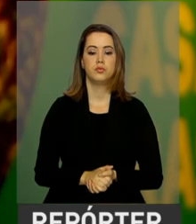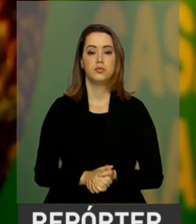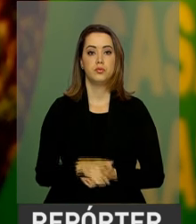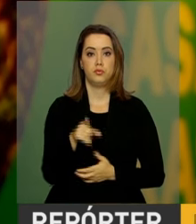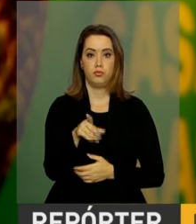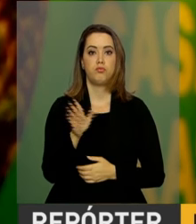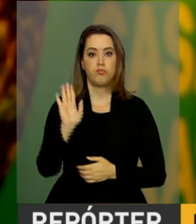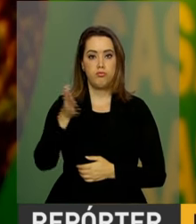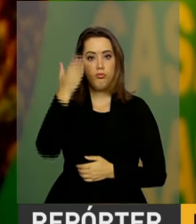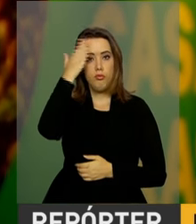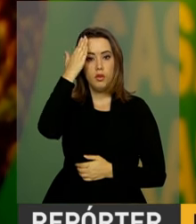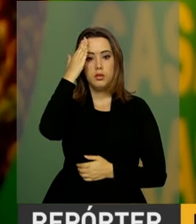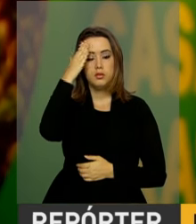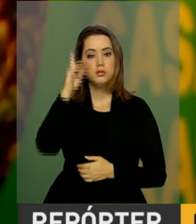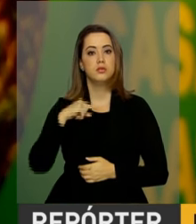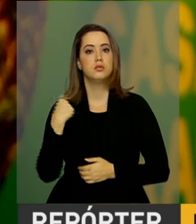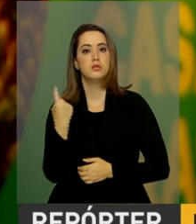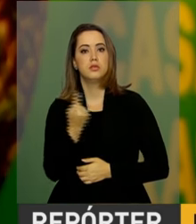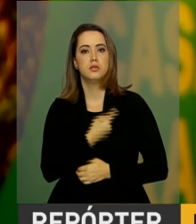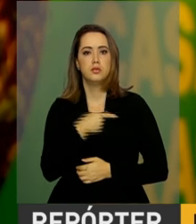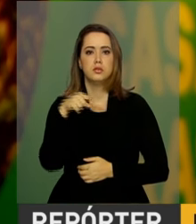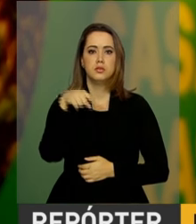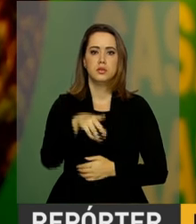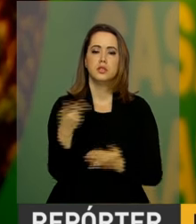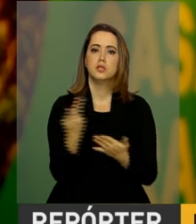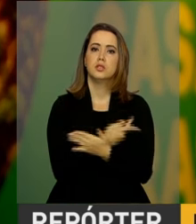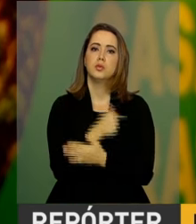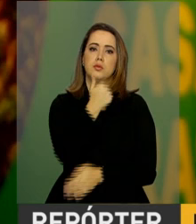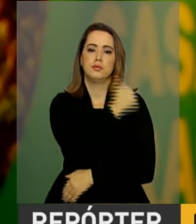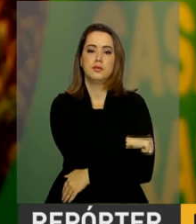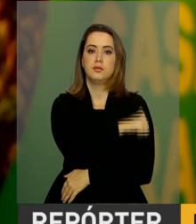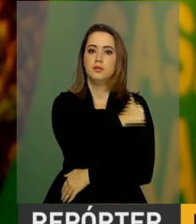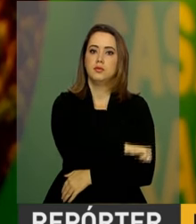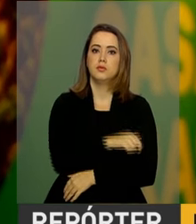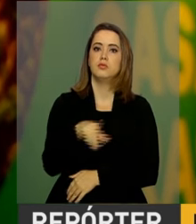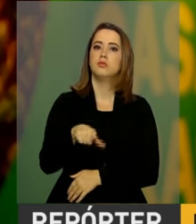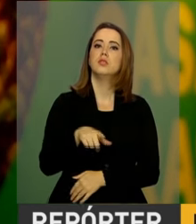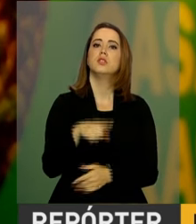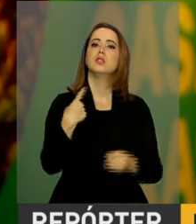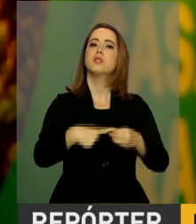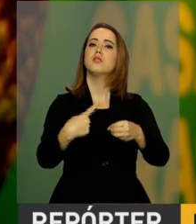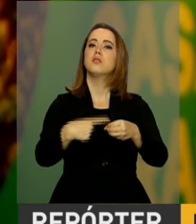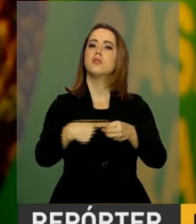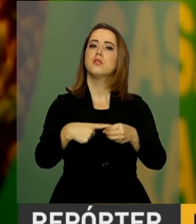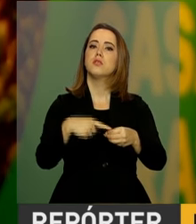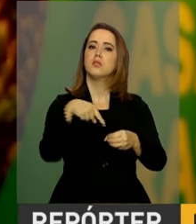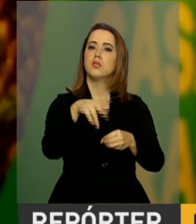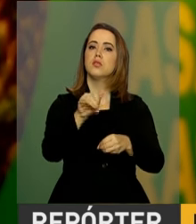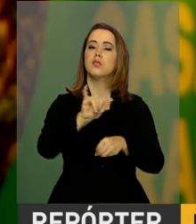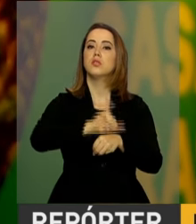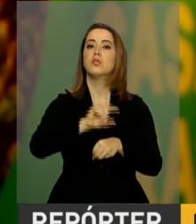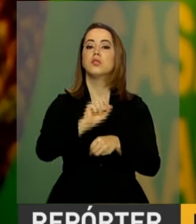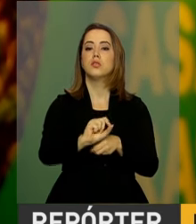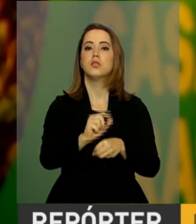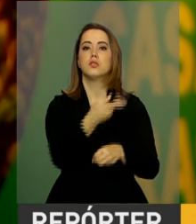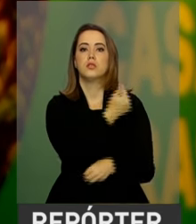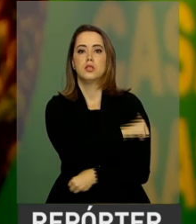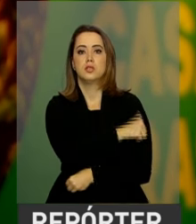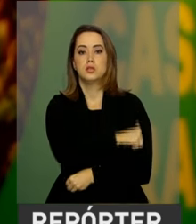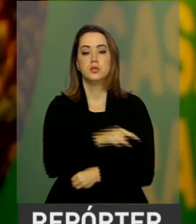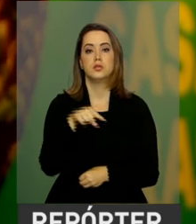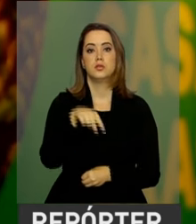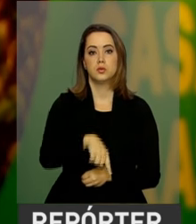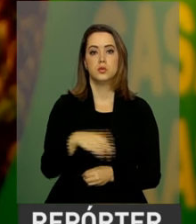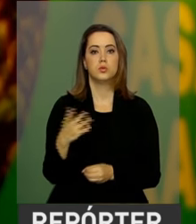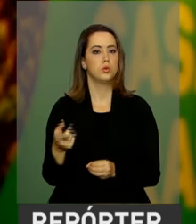a Olimpíada e a Paralimpíada ela ocorre na cidade do Rio de Janeiro, cidade anfitriã, mas nós queremos mostrar todo o Brasil para os nossos visitantes